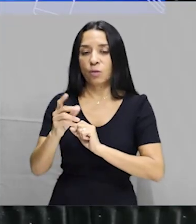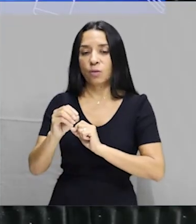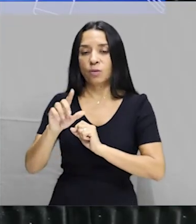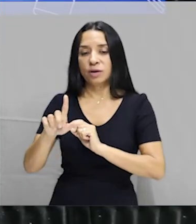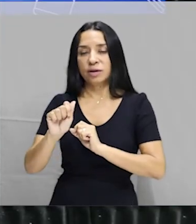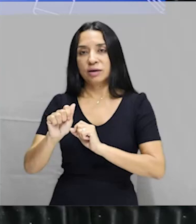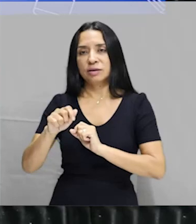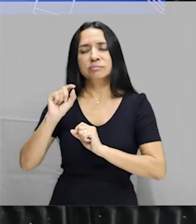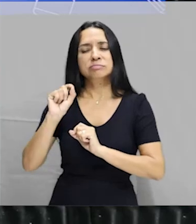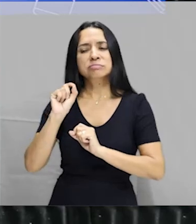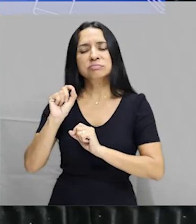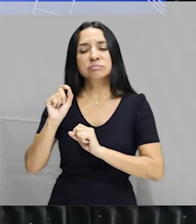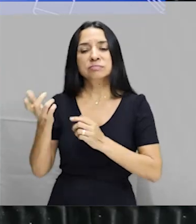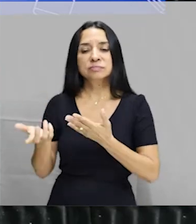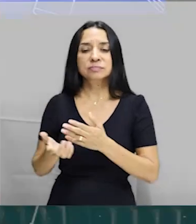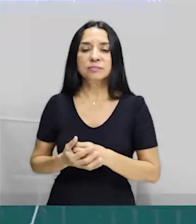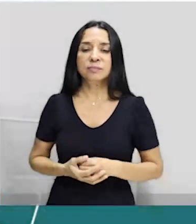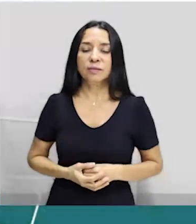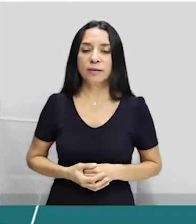tal?